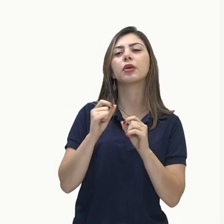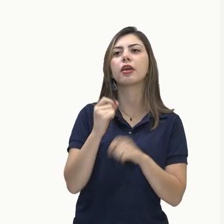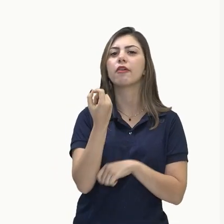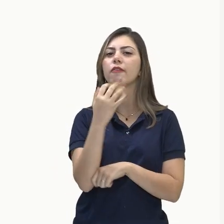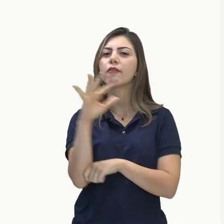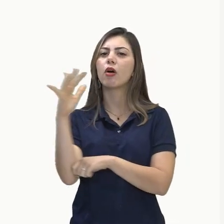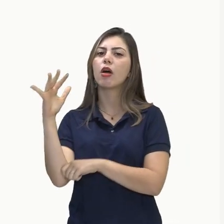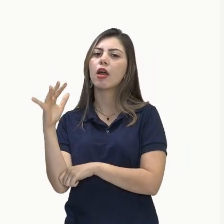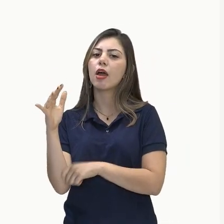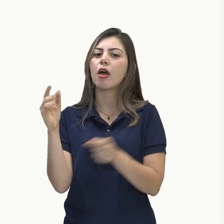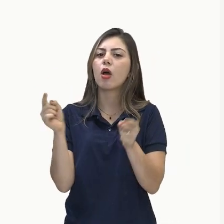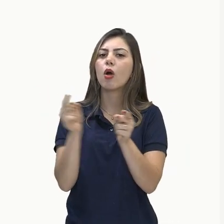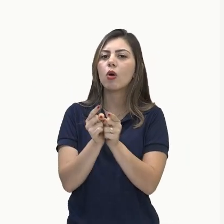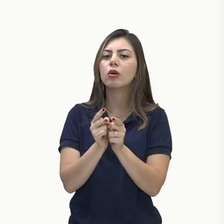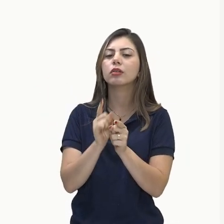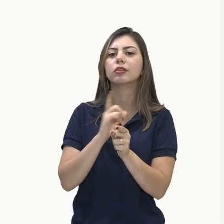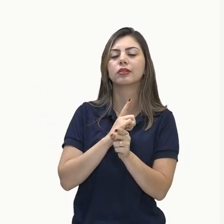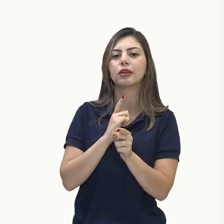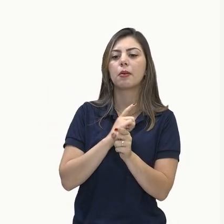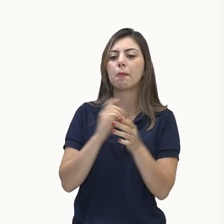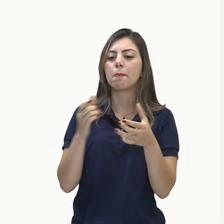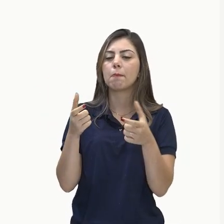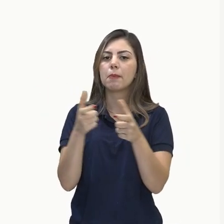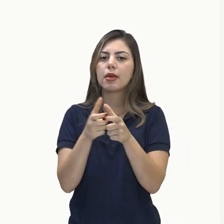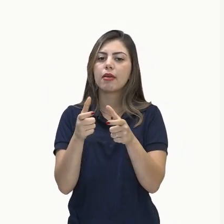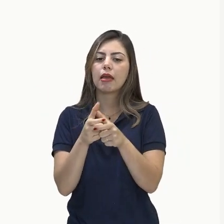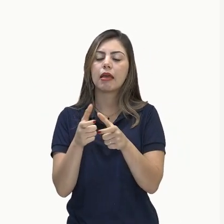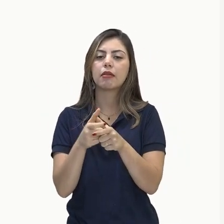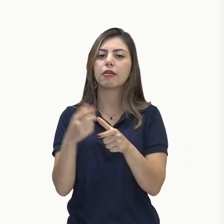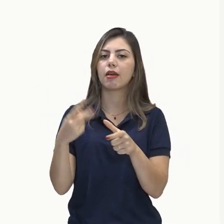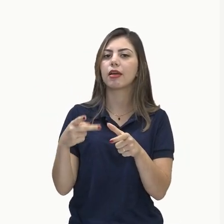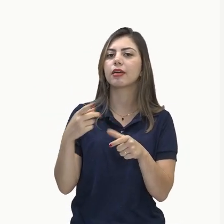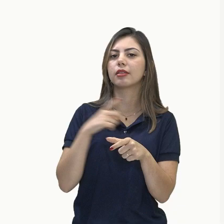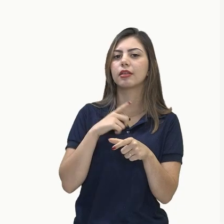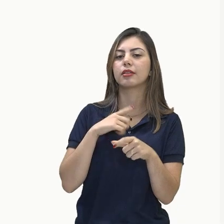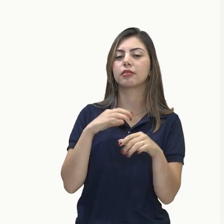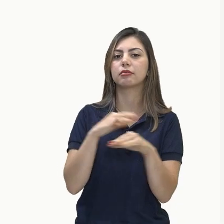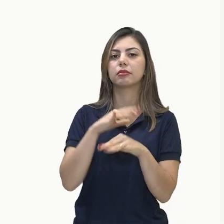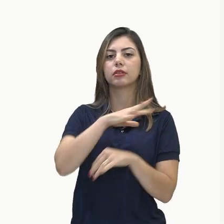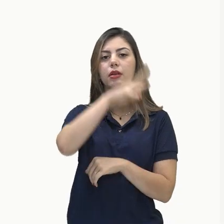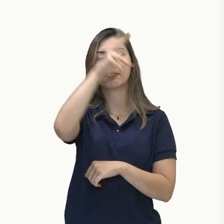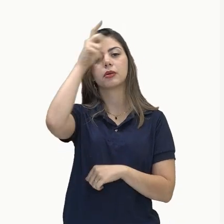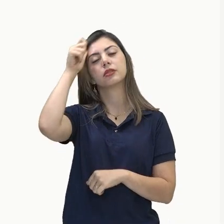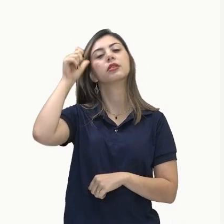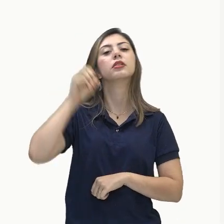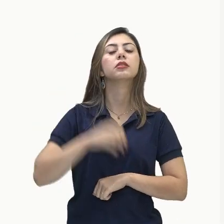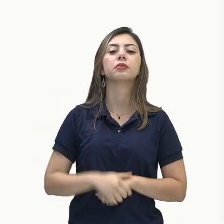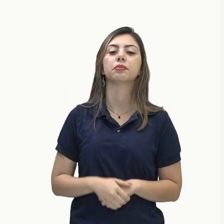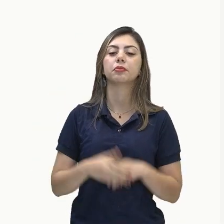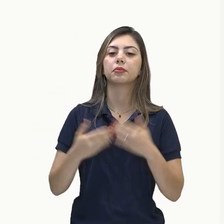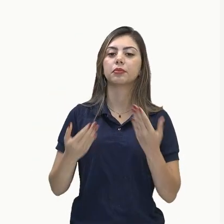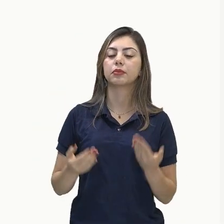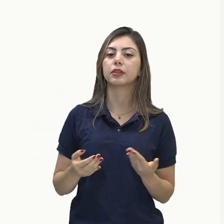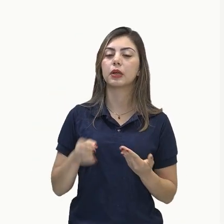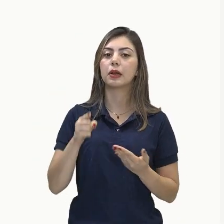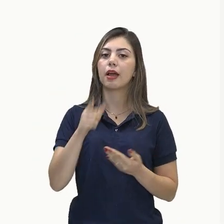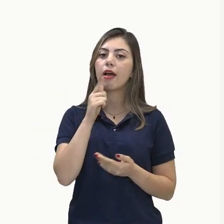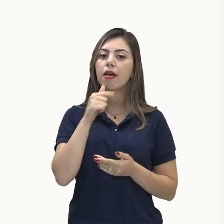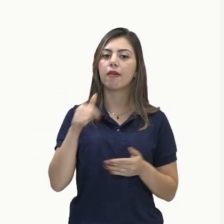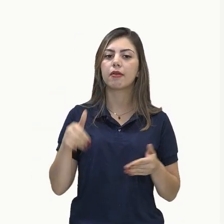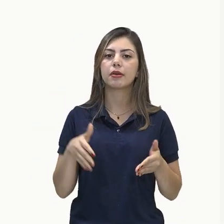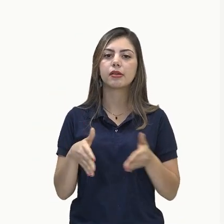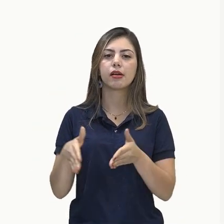fragmentos da floresta, né, estão ao longo da cidade de Manaus. E o Igarapé do Mindu, o Corredor Ecológico do Igarapé do Mindu,